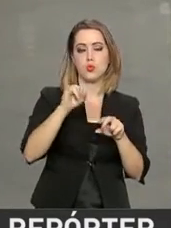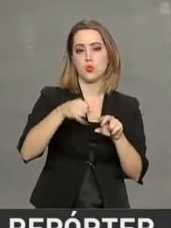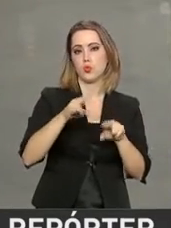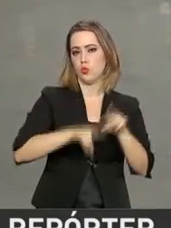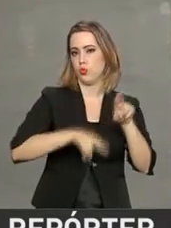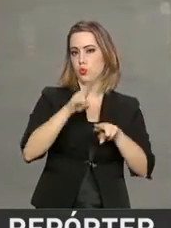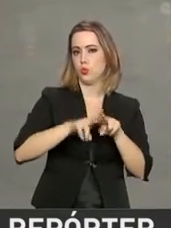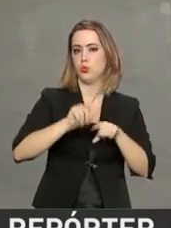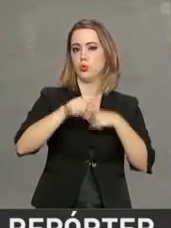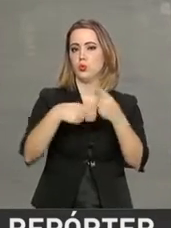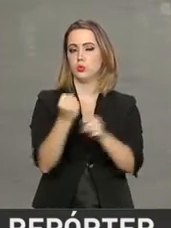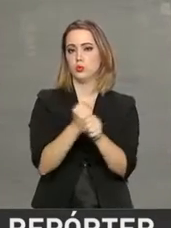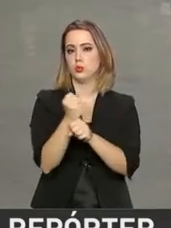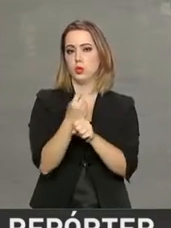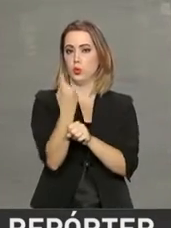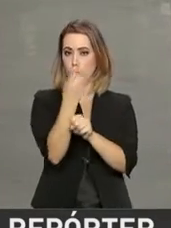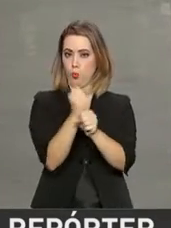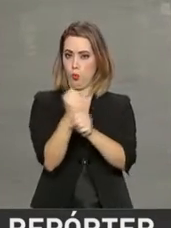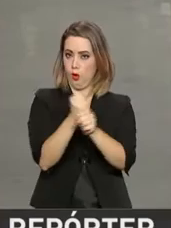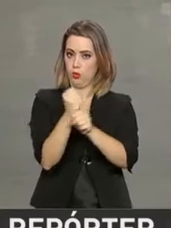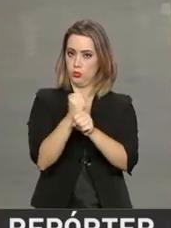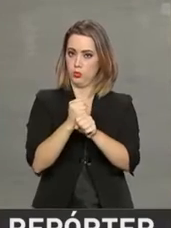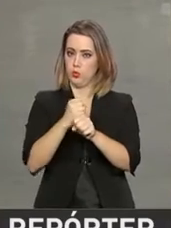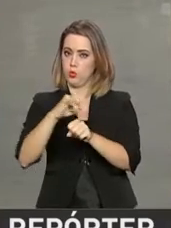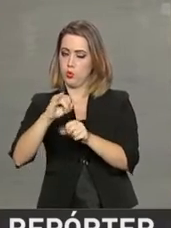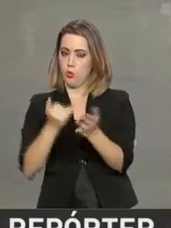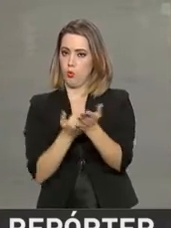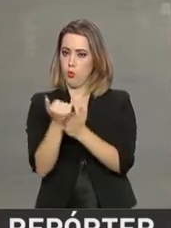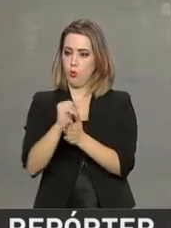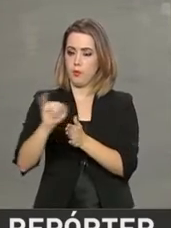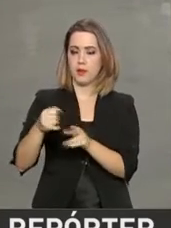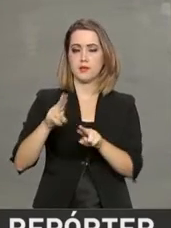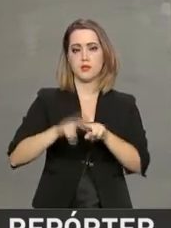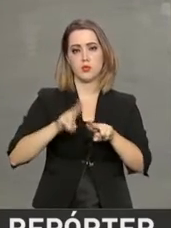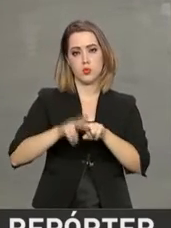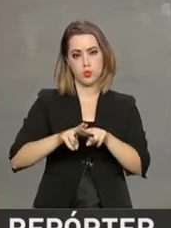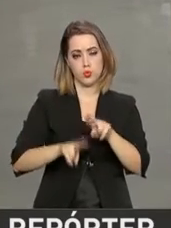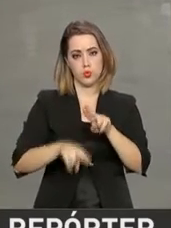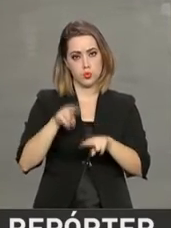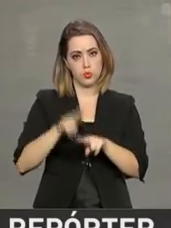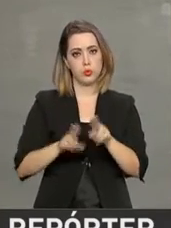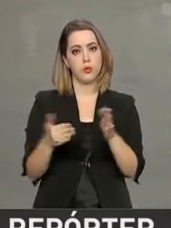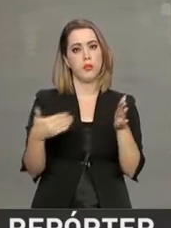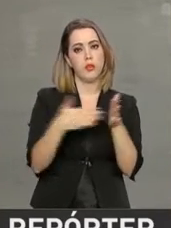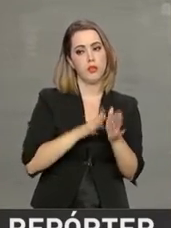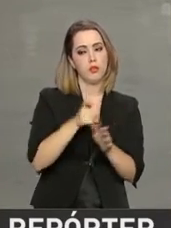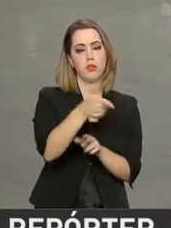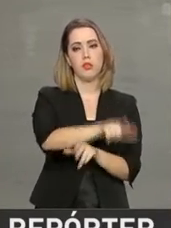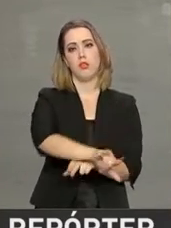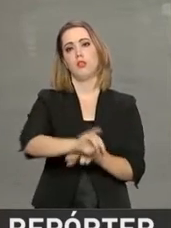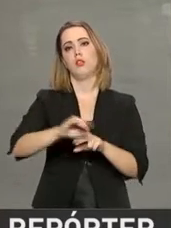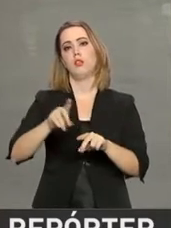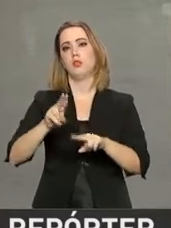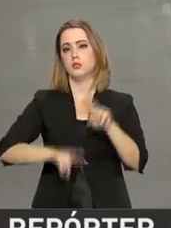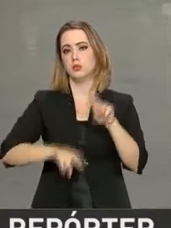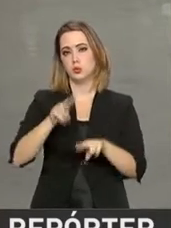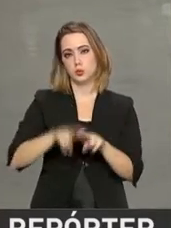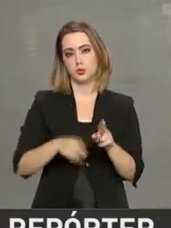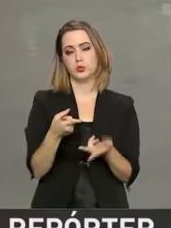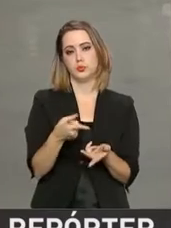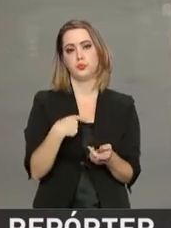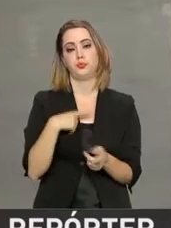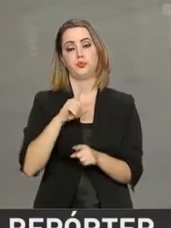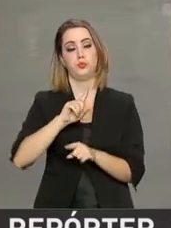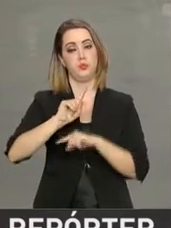a alterações neste mecanismo. A partir do décimo ano, o presidente da República poderá fazer alterações ao